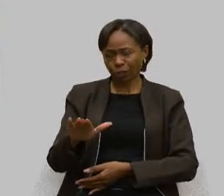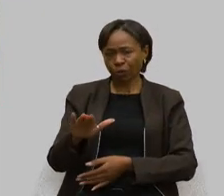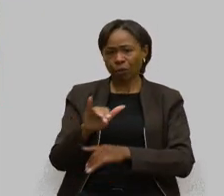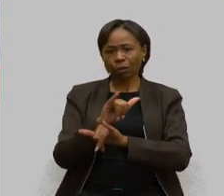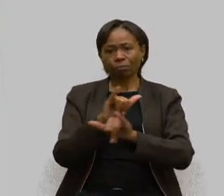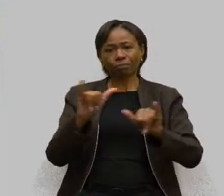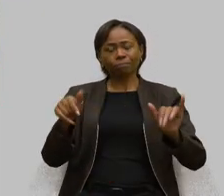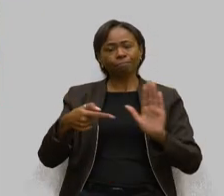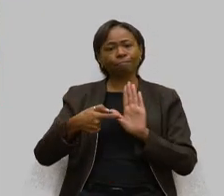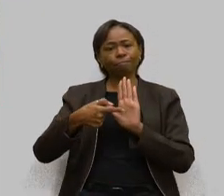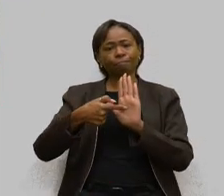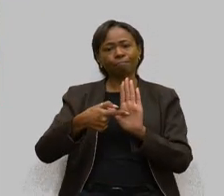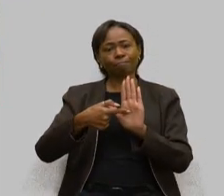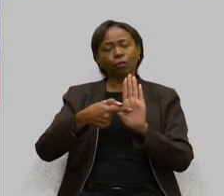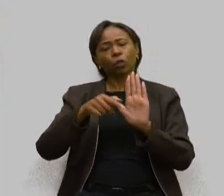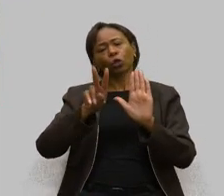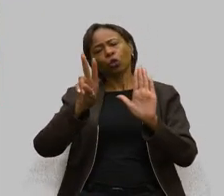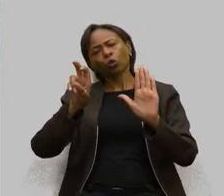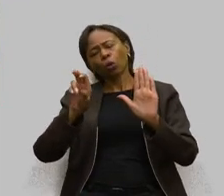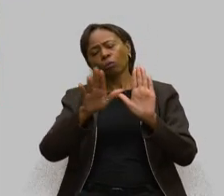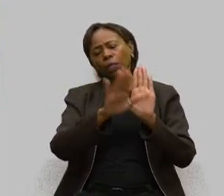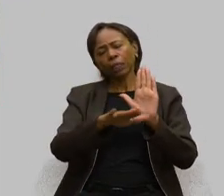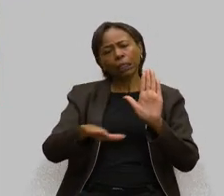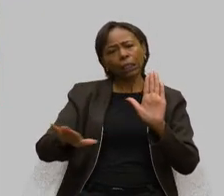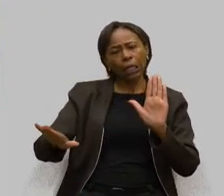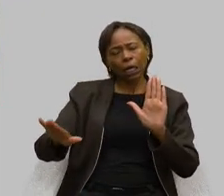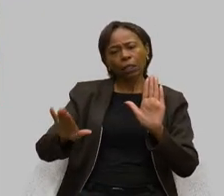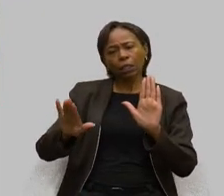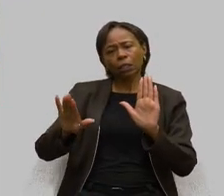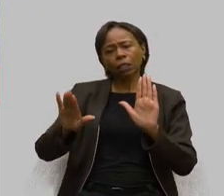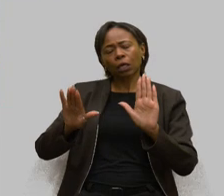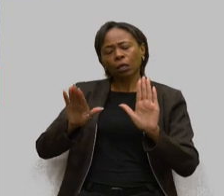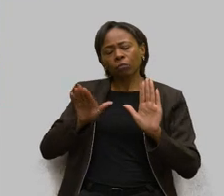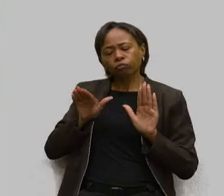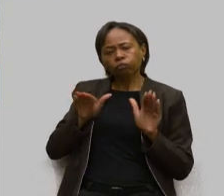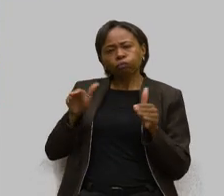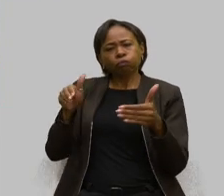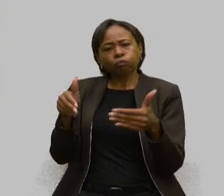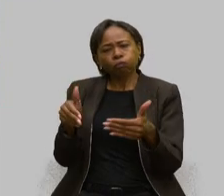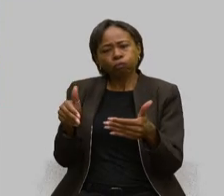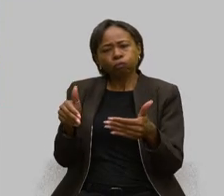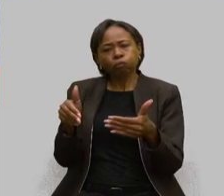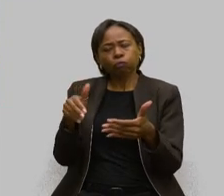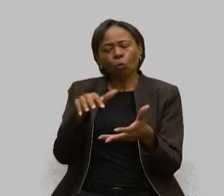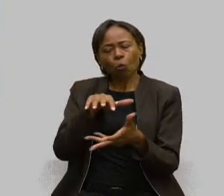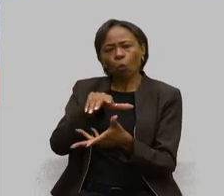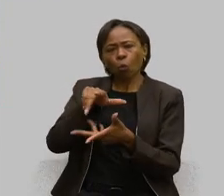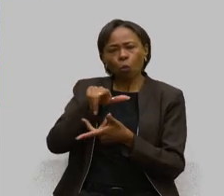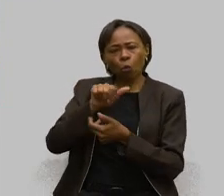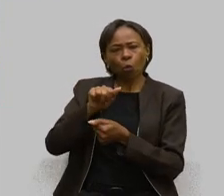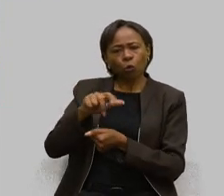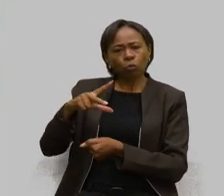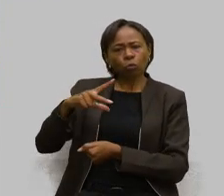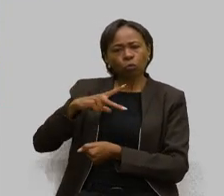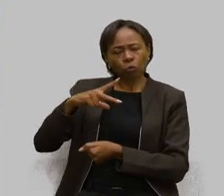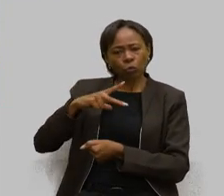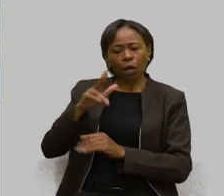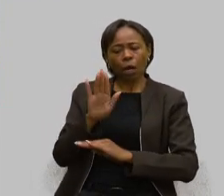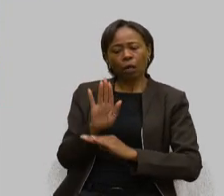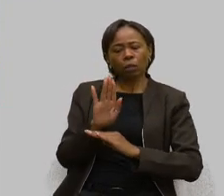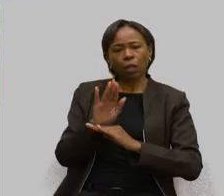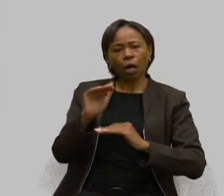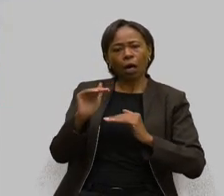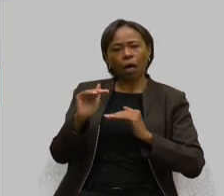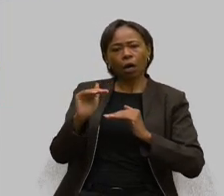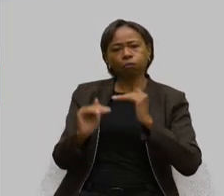crianças que vivem em universos únicos através de uma abordagem afirmativa e da e de